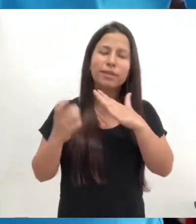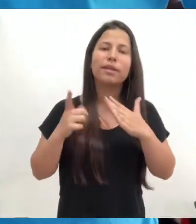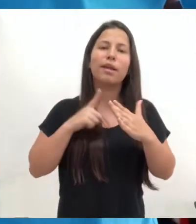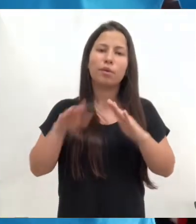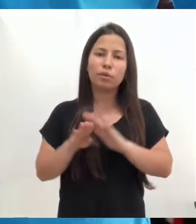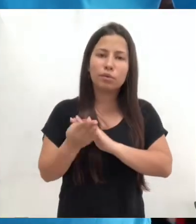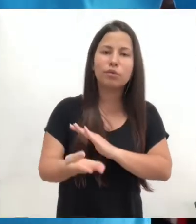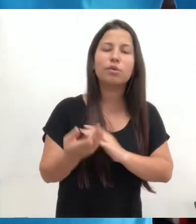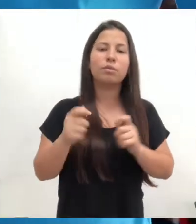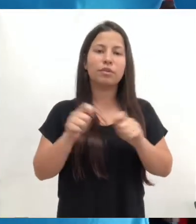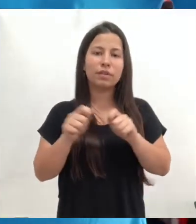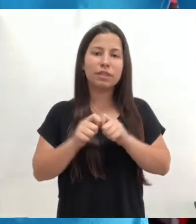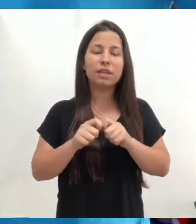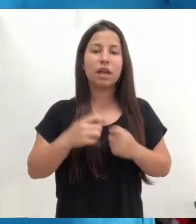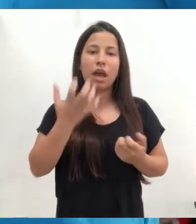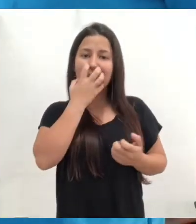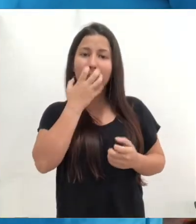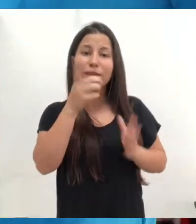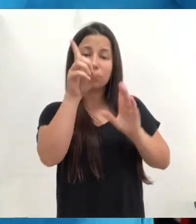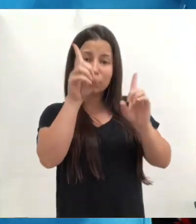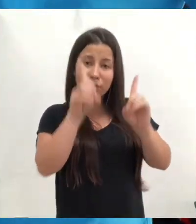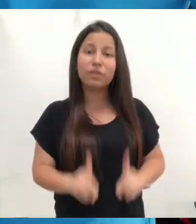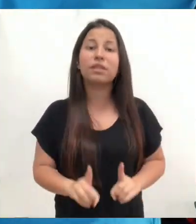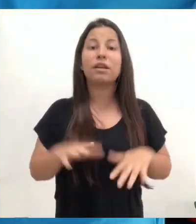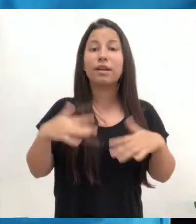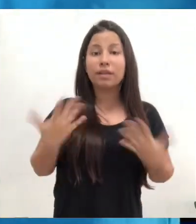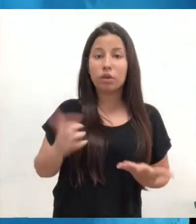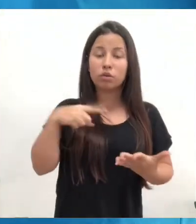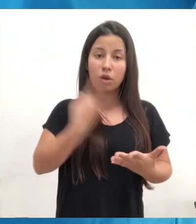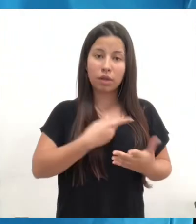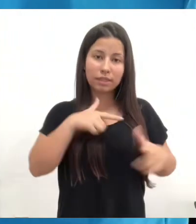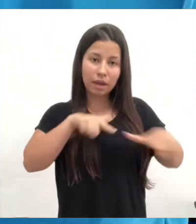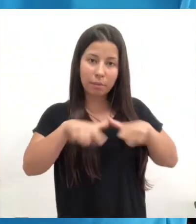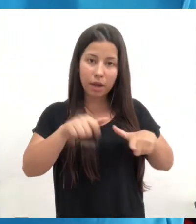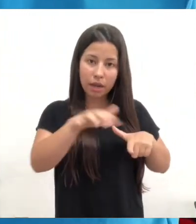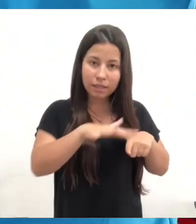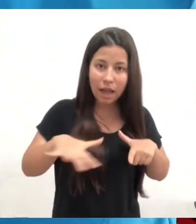muito forte, que é amparar idosos carentes, pessoas e animais com deficiência. E como a